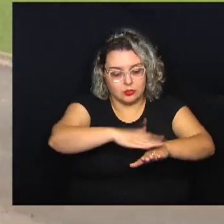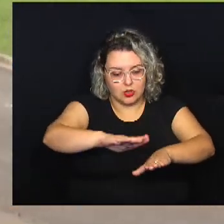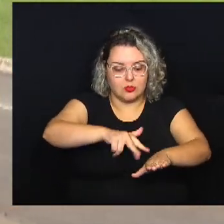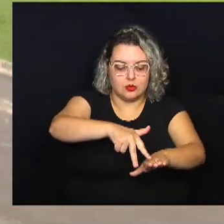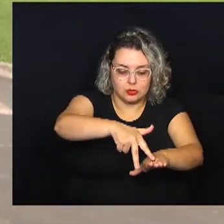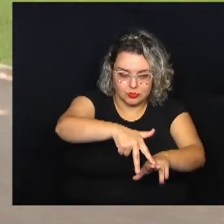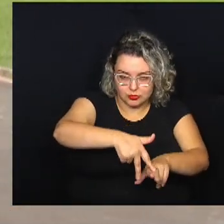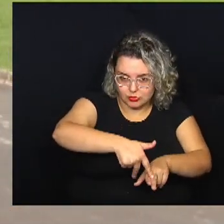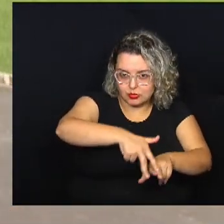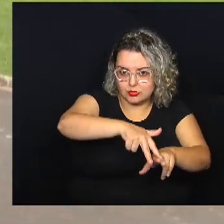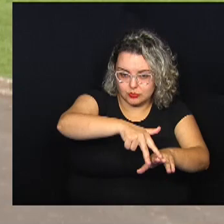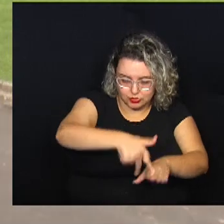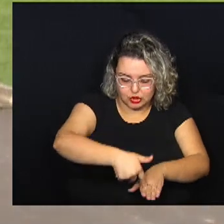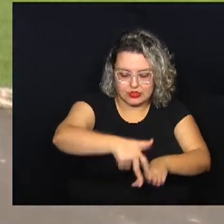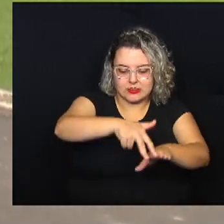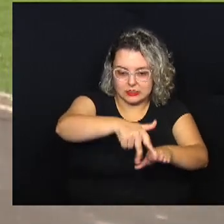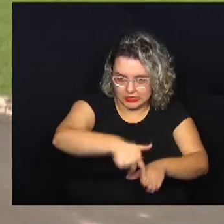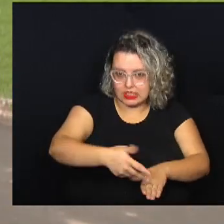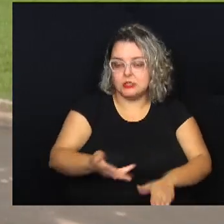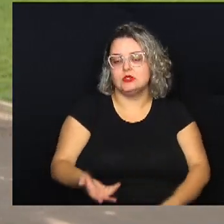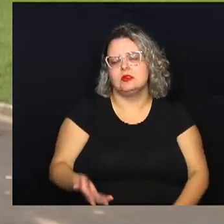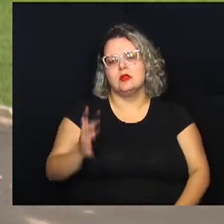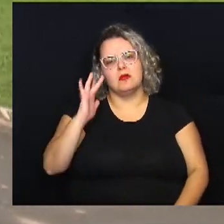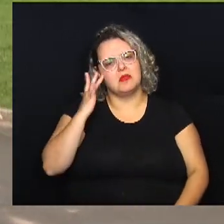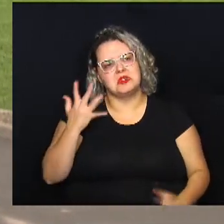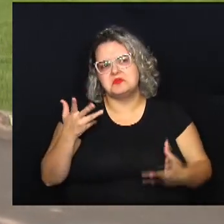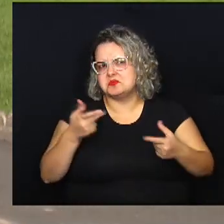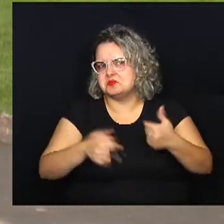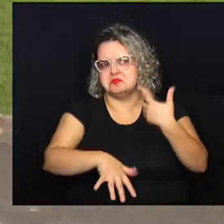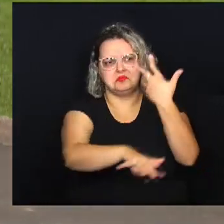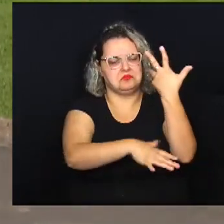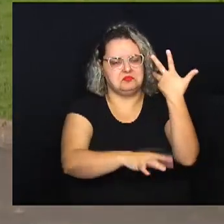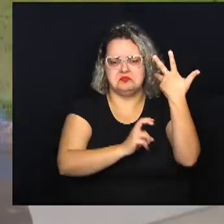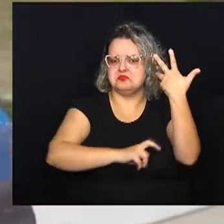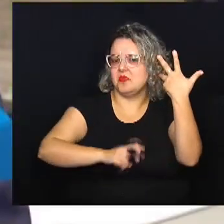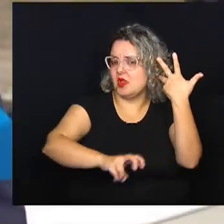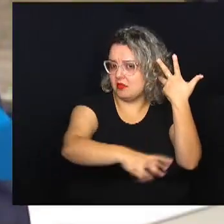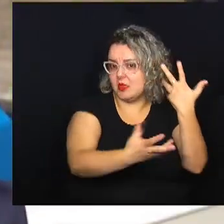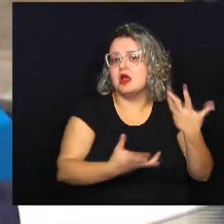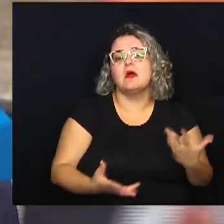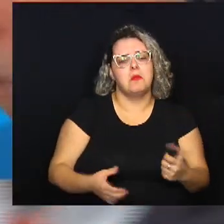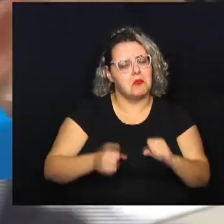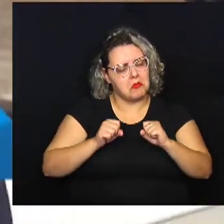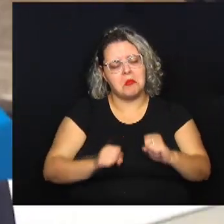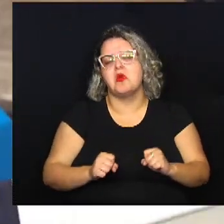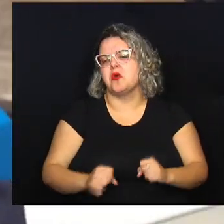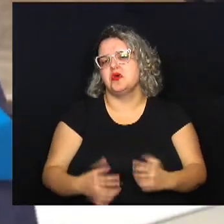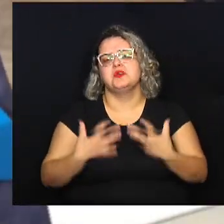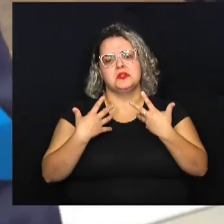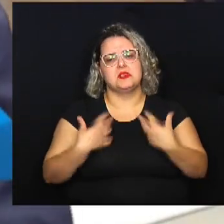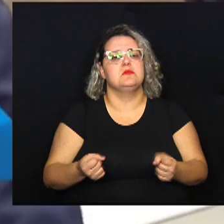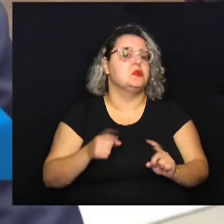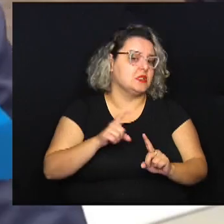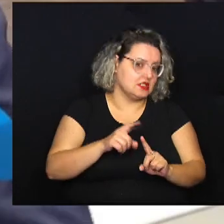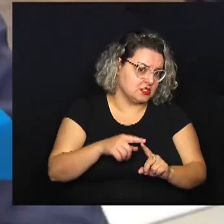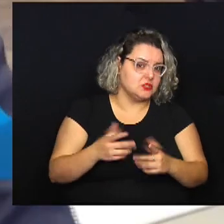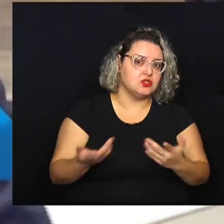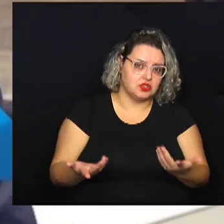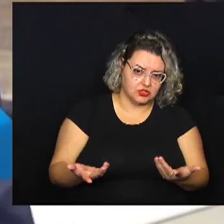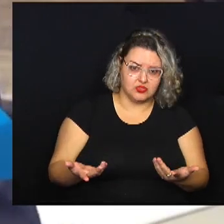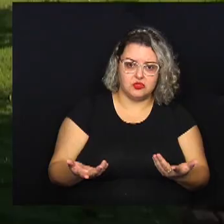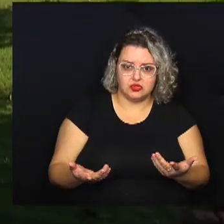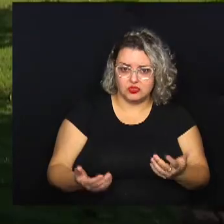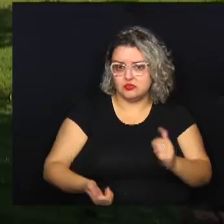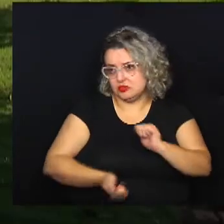Enfim, eu acho que praticamente todas as praças e parques aqui do município comportam esse tipo de